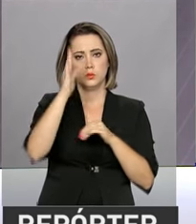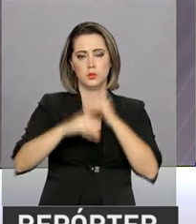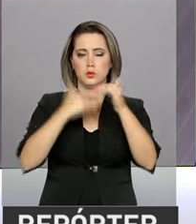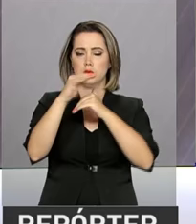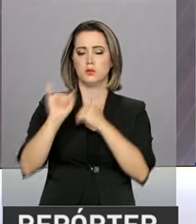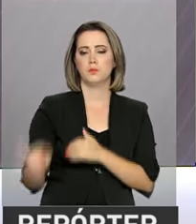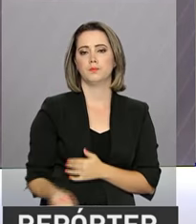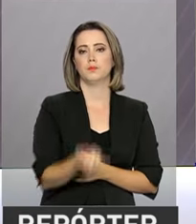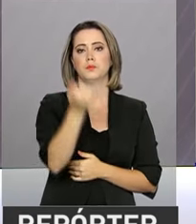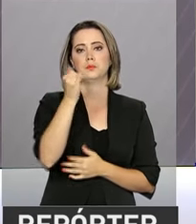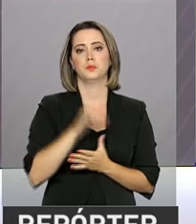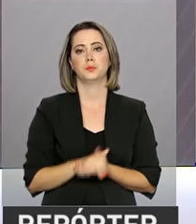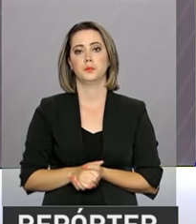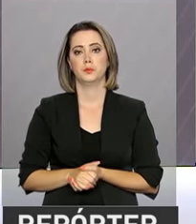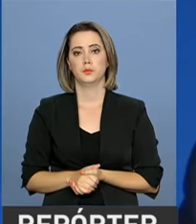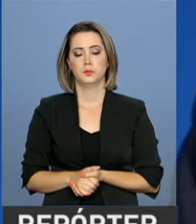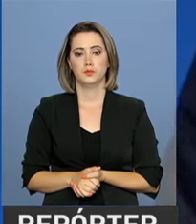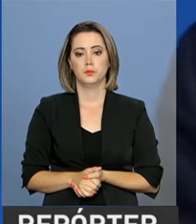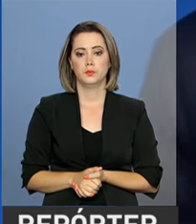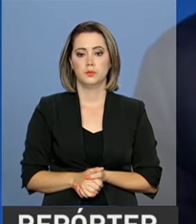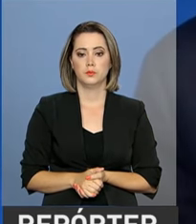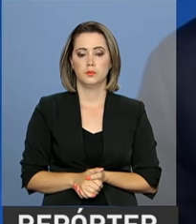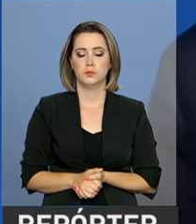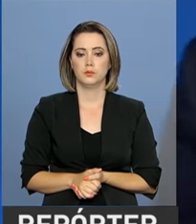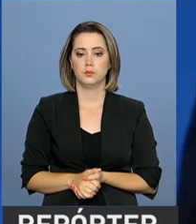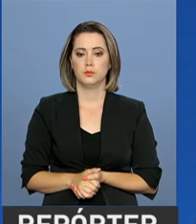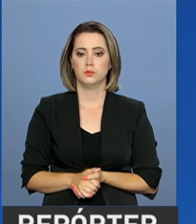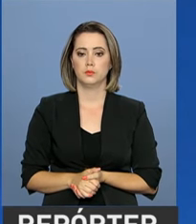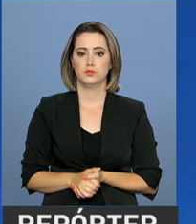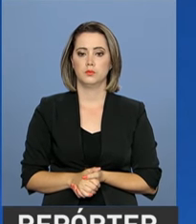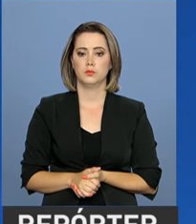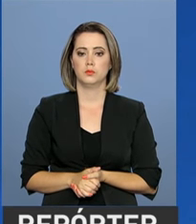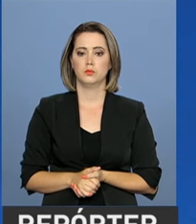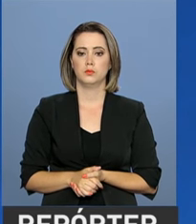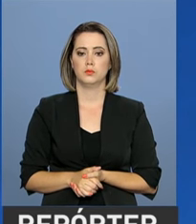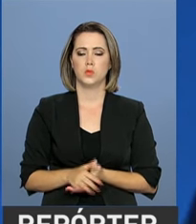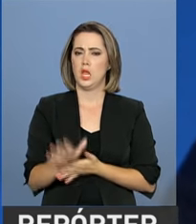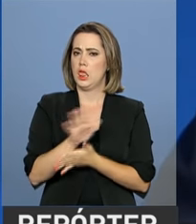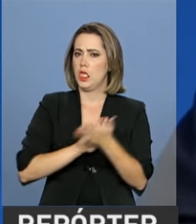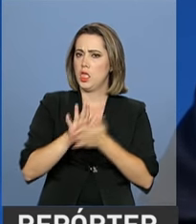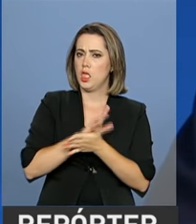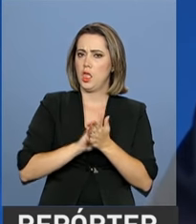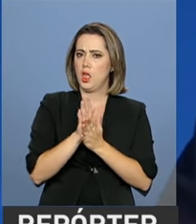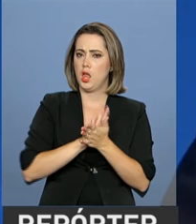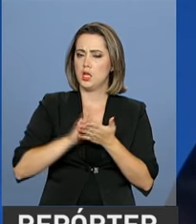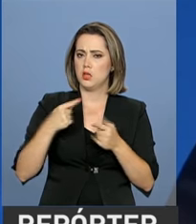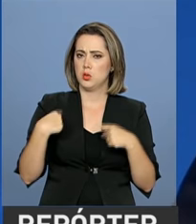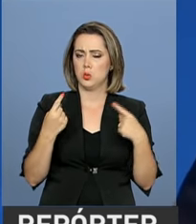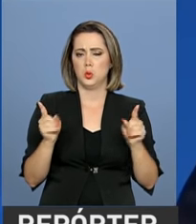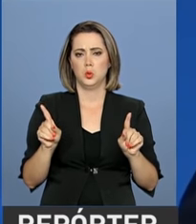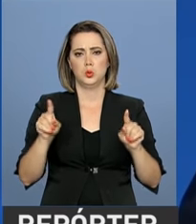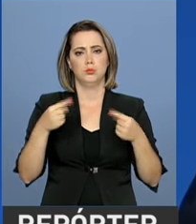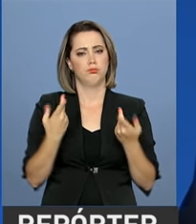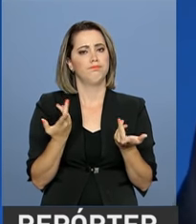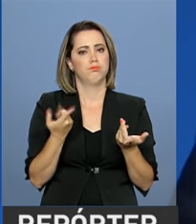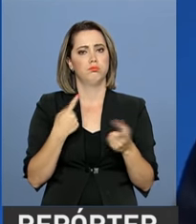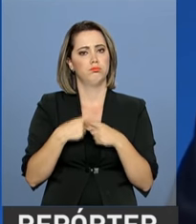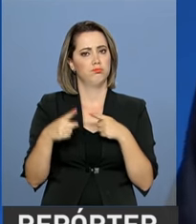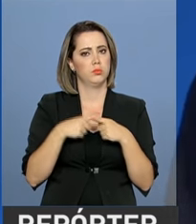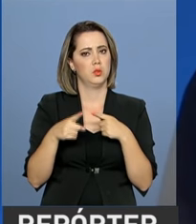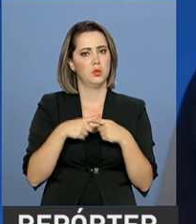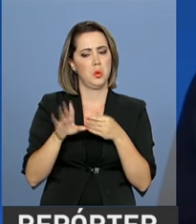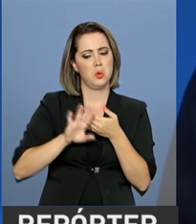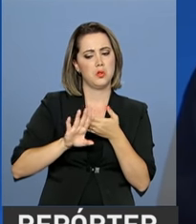de oportunidades. E nada nos destruirá na nossa agenda de transformação. Nada